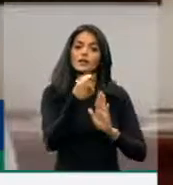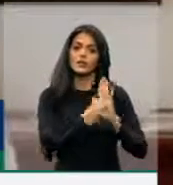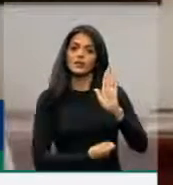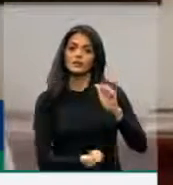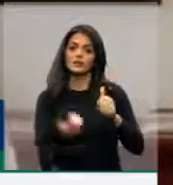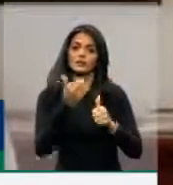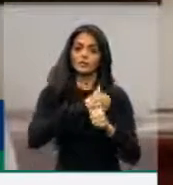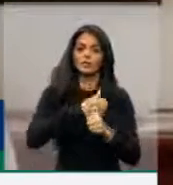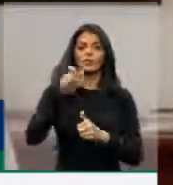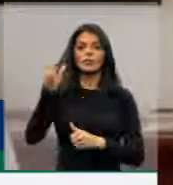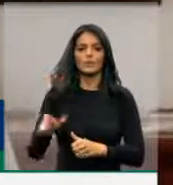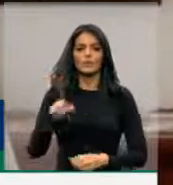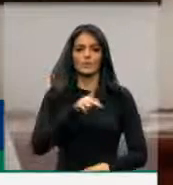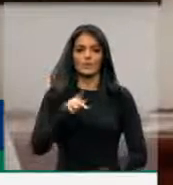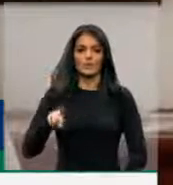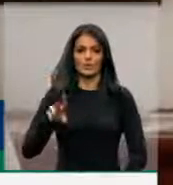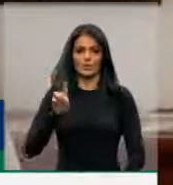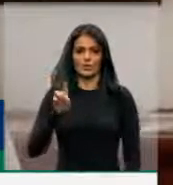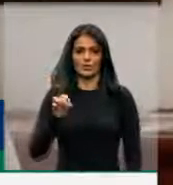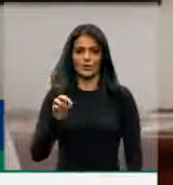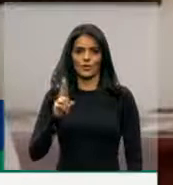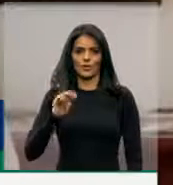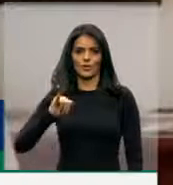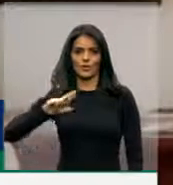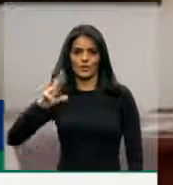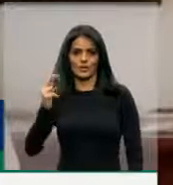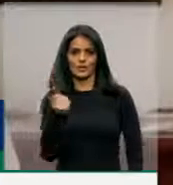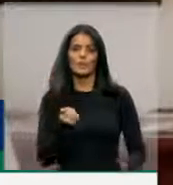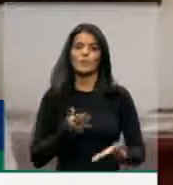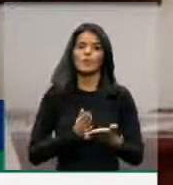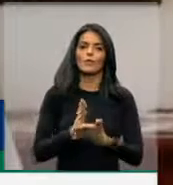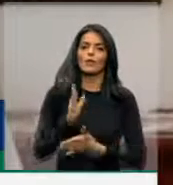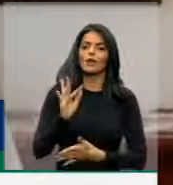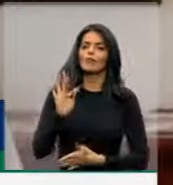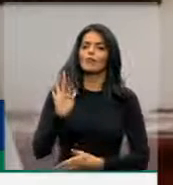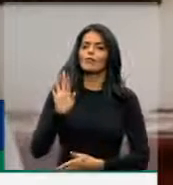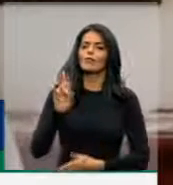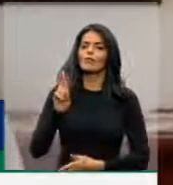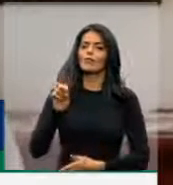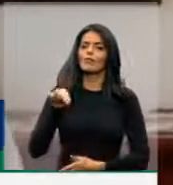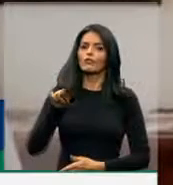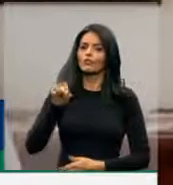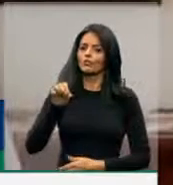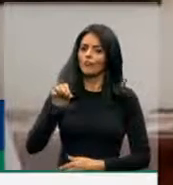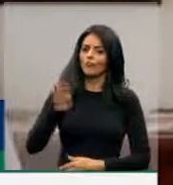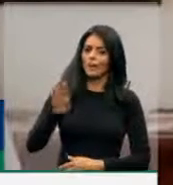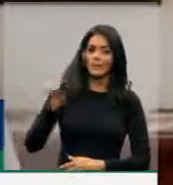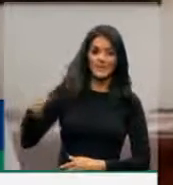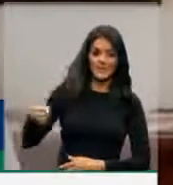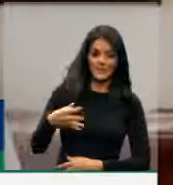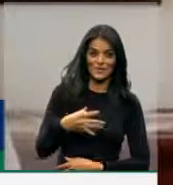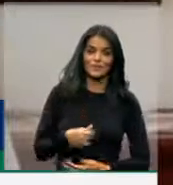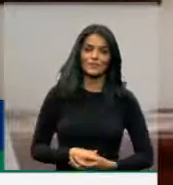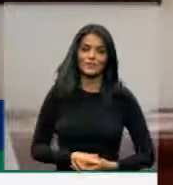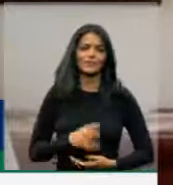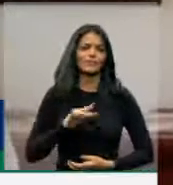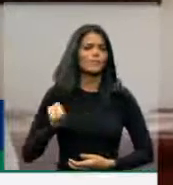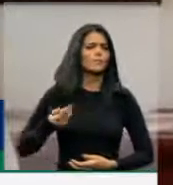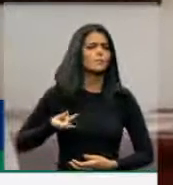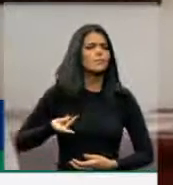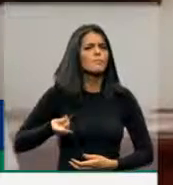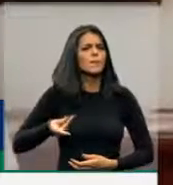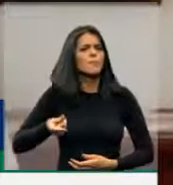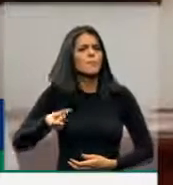pela deputada professora Dorinha para o novo Fundeb. Um Fundeb permanente, que agora não